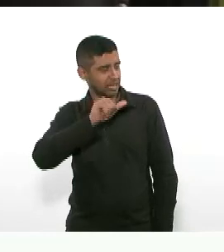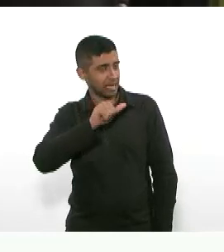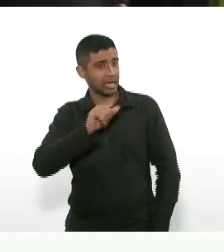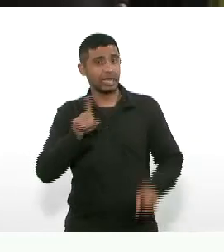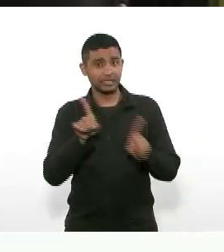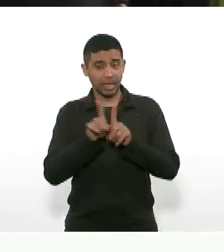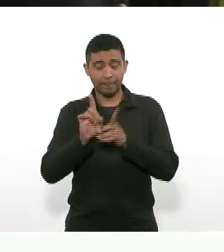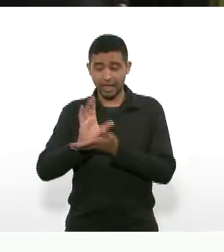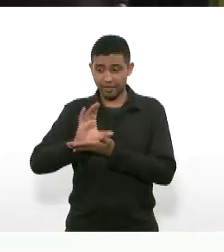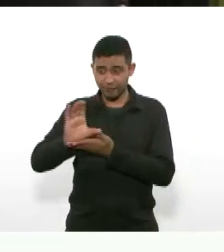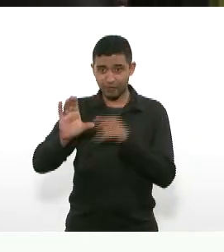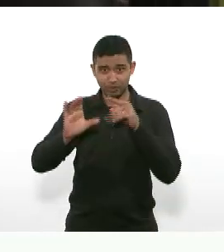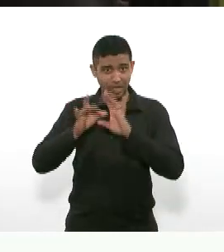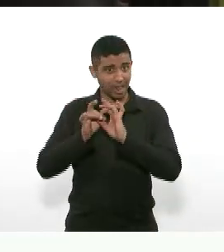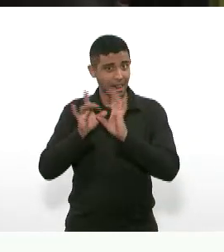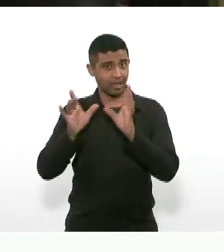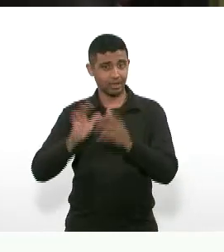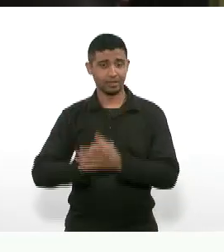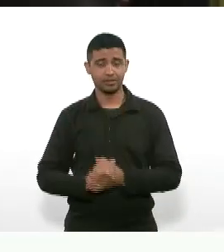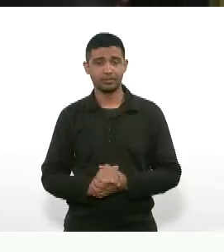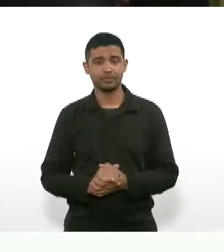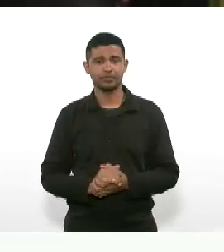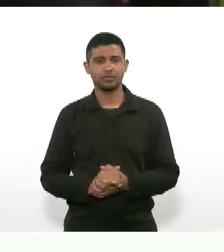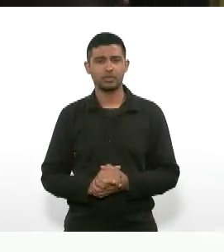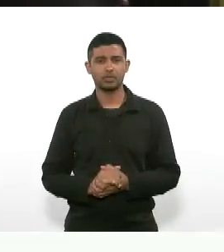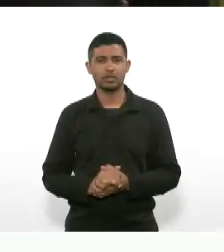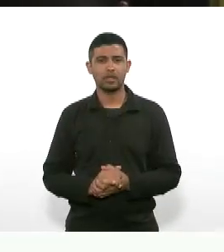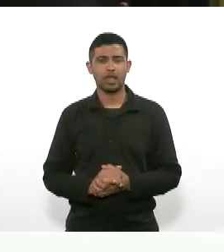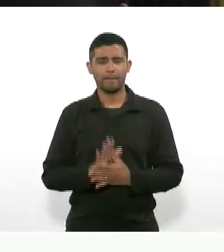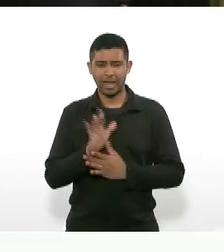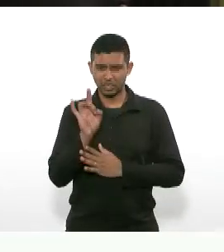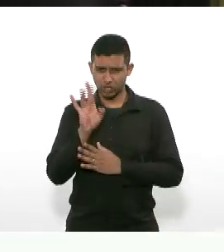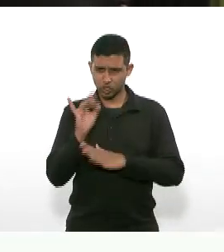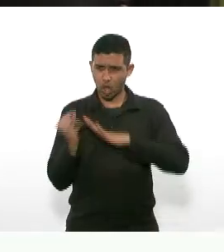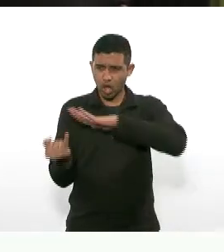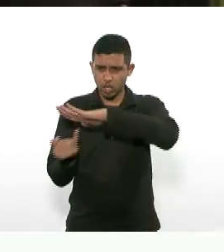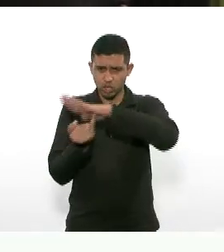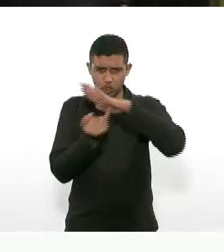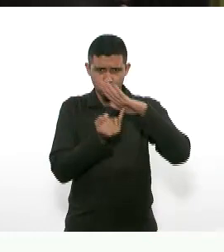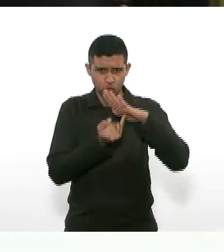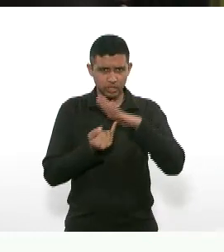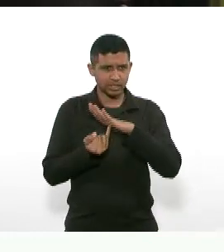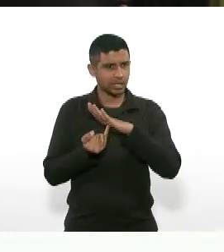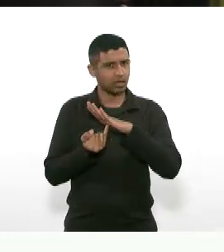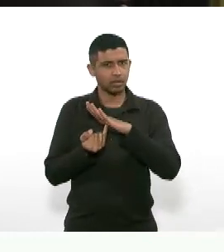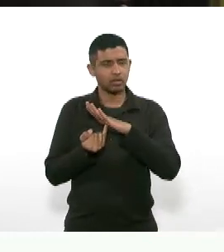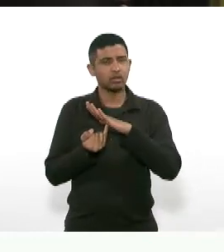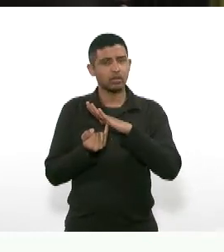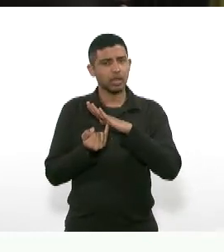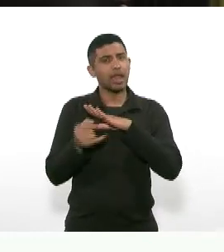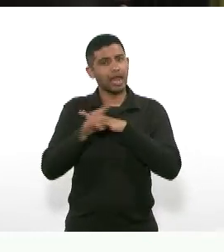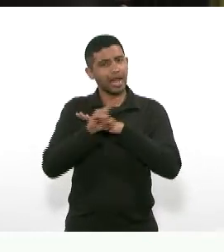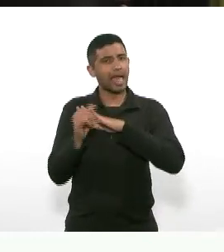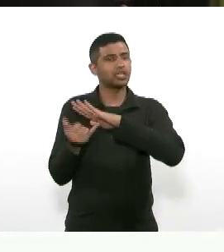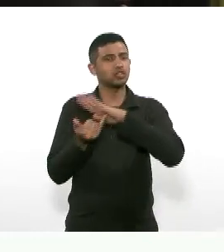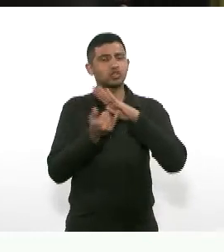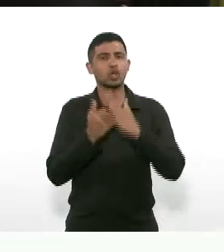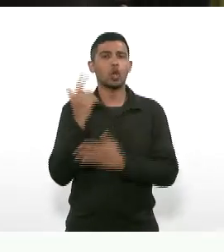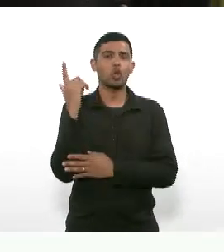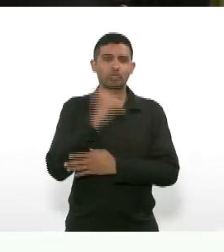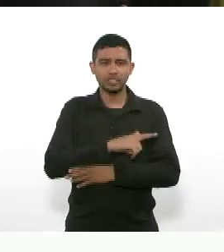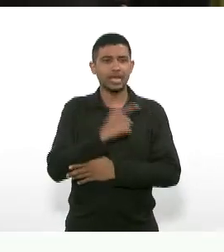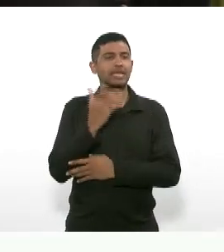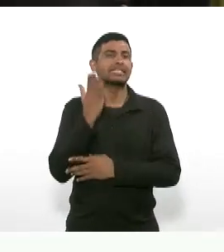também que não só as instituições diretamente envolvidas possam estabelecer, né, quais as ações